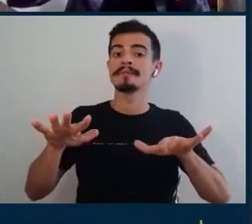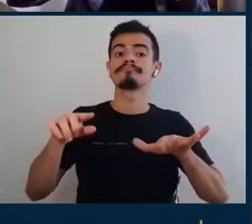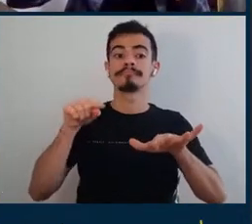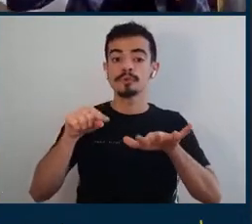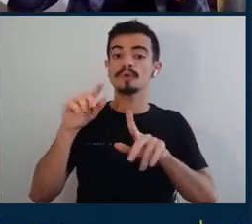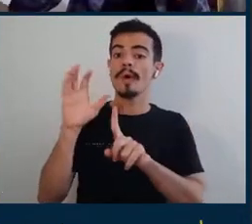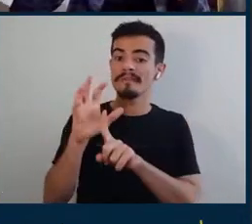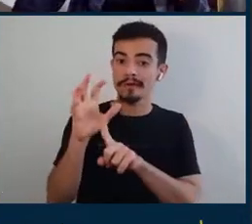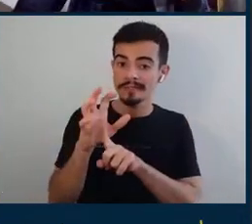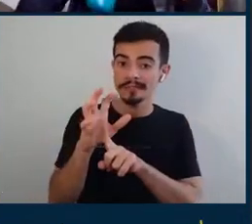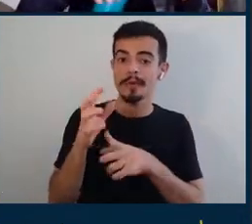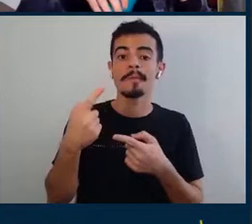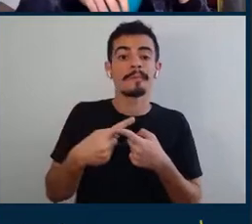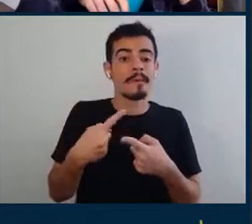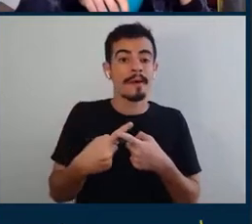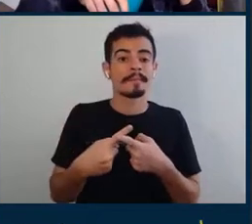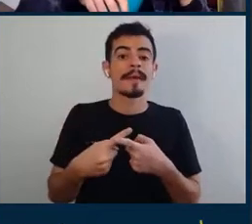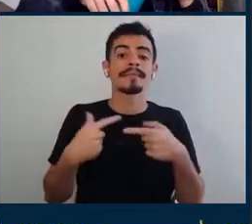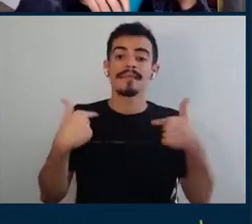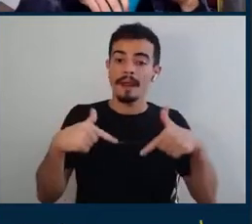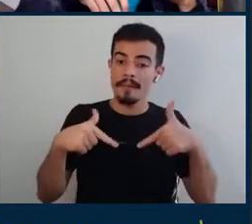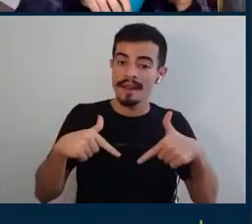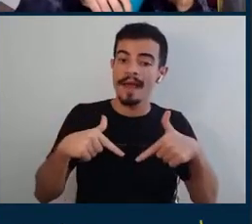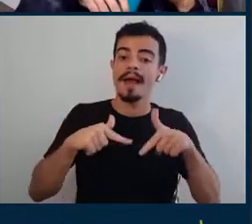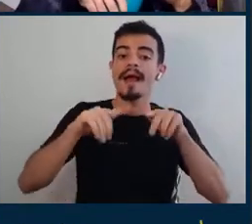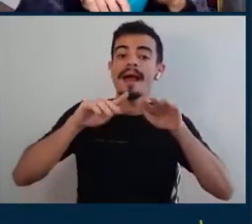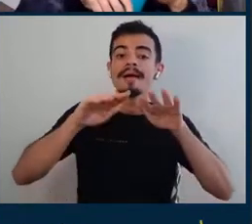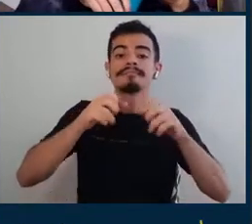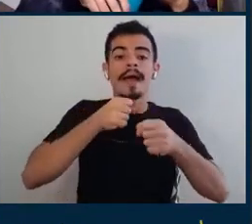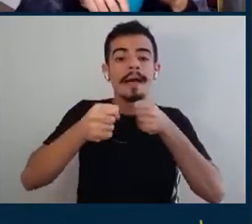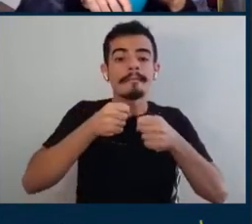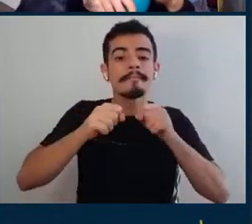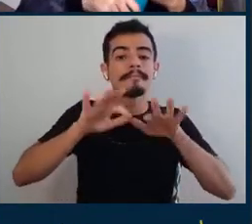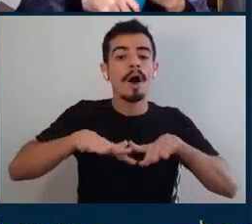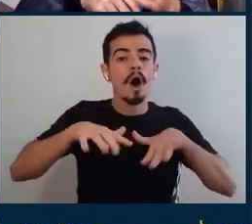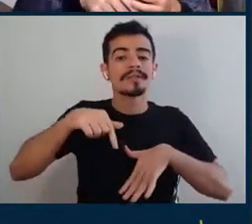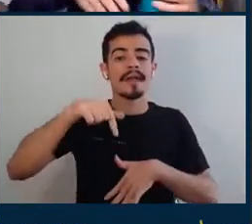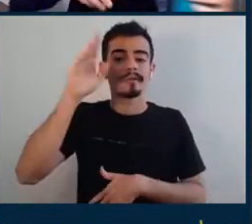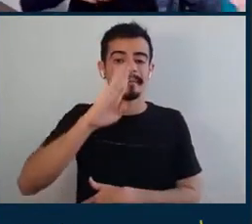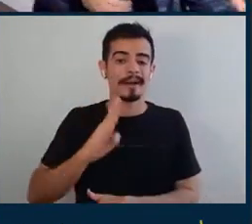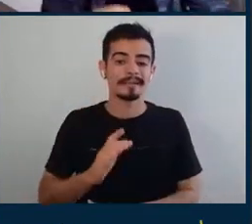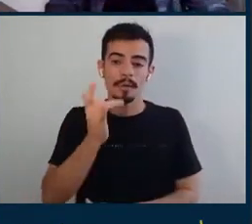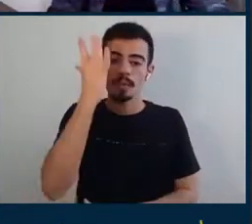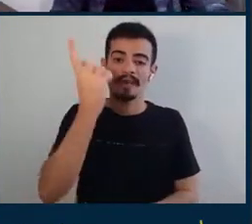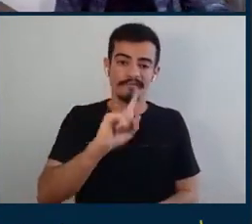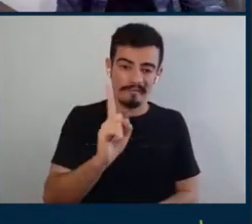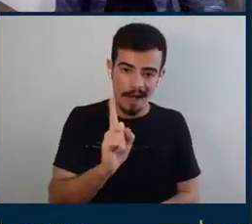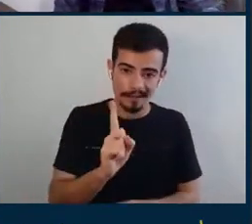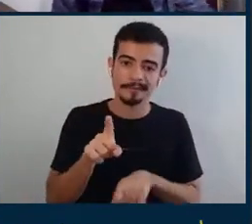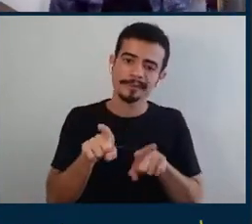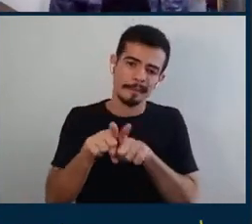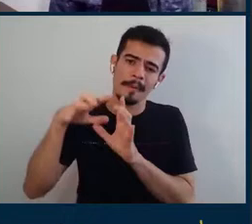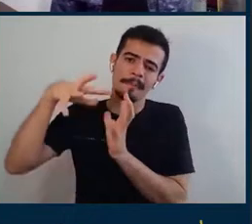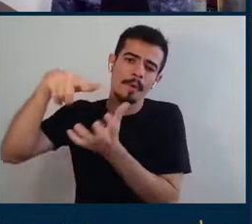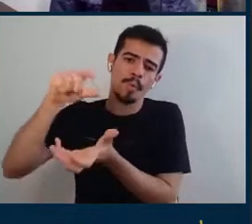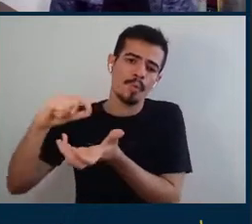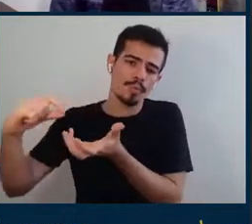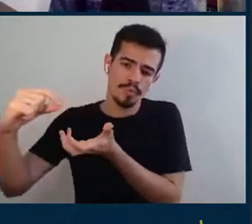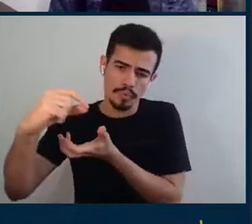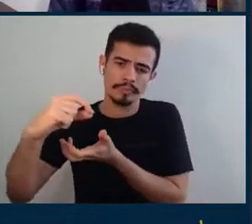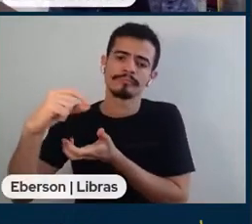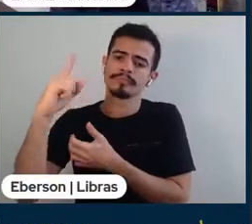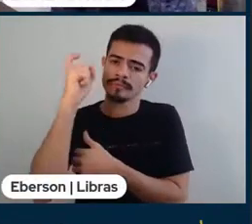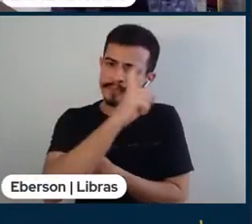Ser repórter no Brasil não é muito fácil, acho que em lugar nenhum do mundo é fácil, mas nesse período no Brasil não